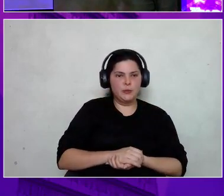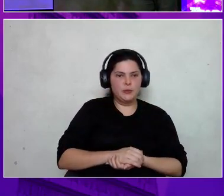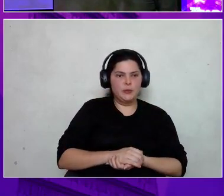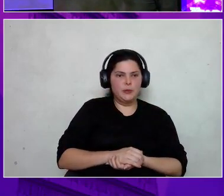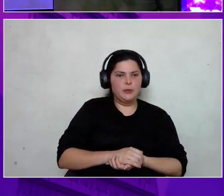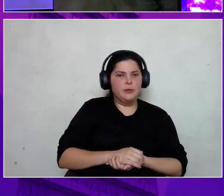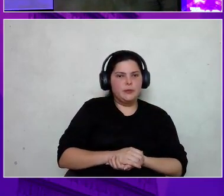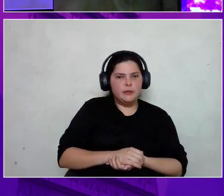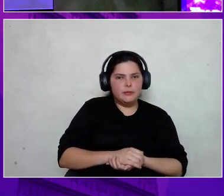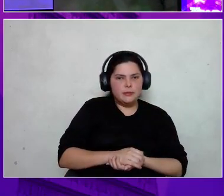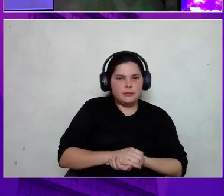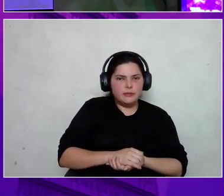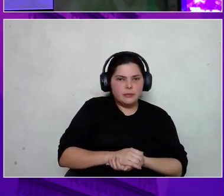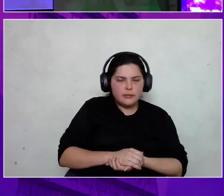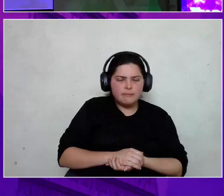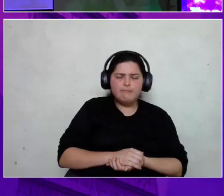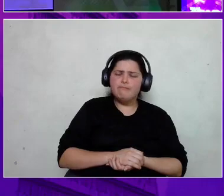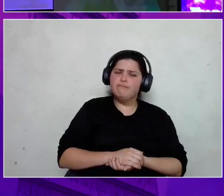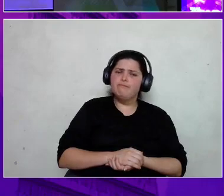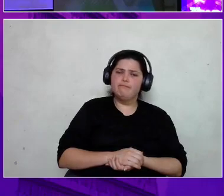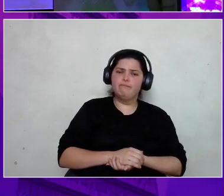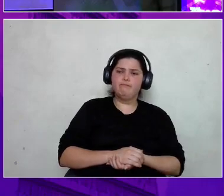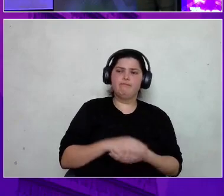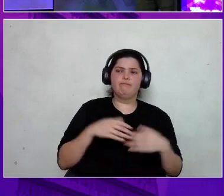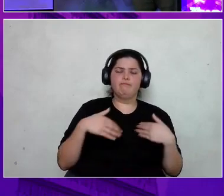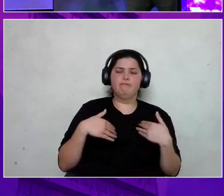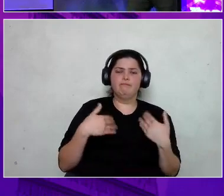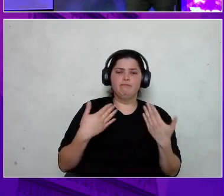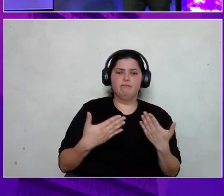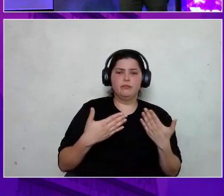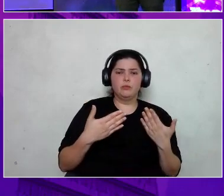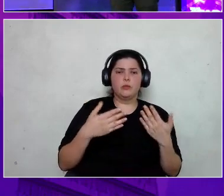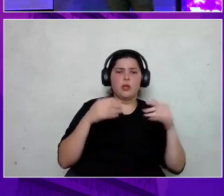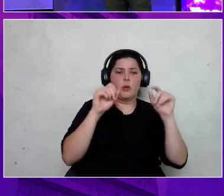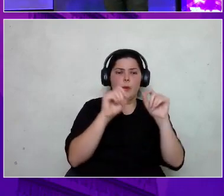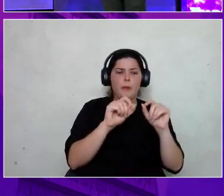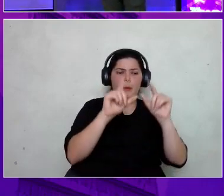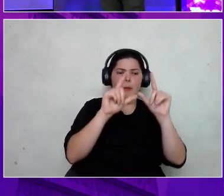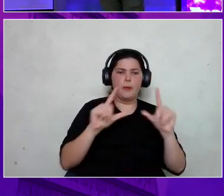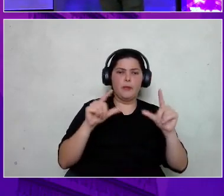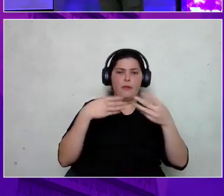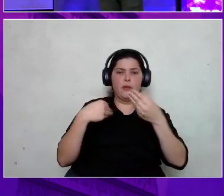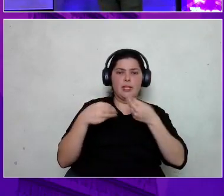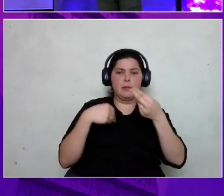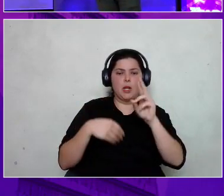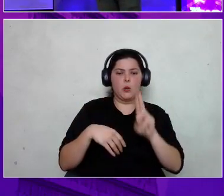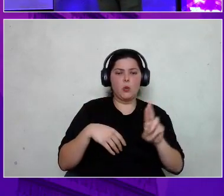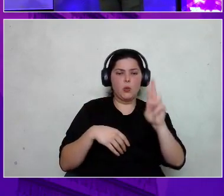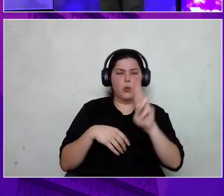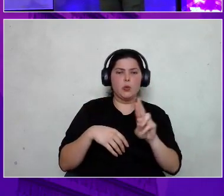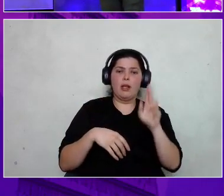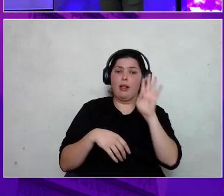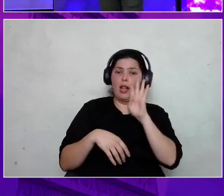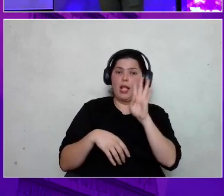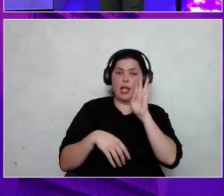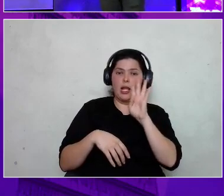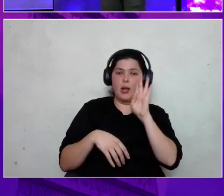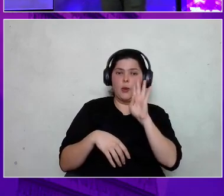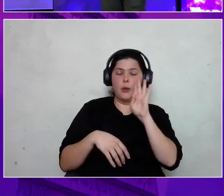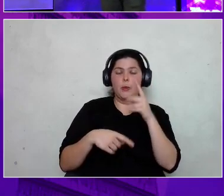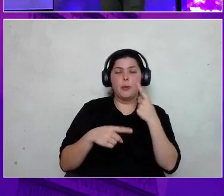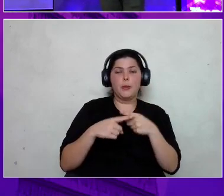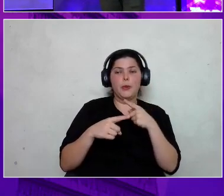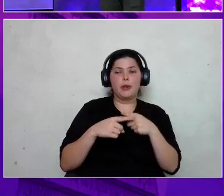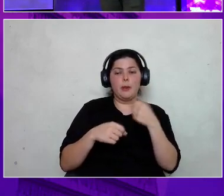E olhando para o próximo ponto, que é a flexibilidade de uso, esse aqui é legal, porque muitos testers já